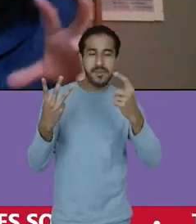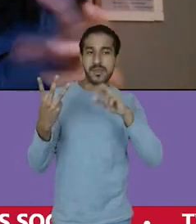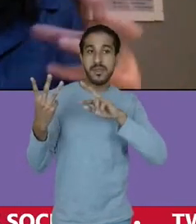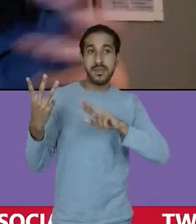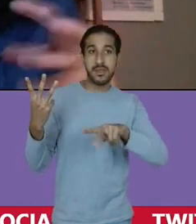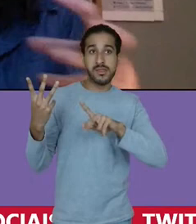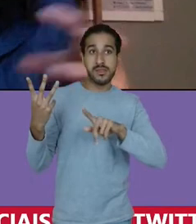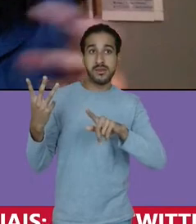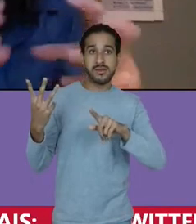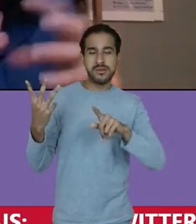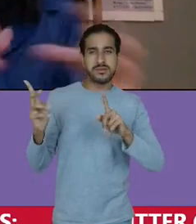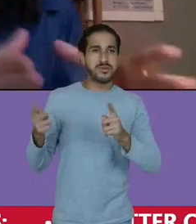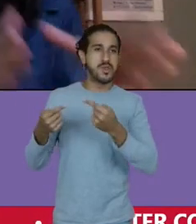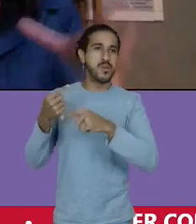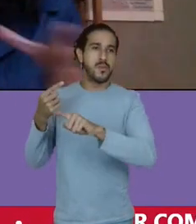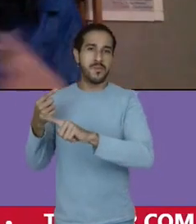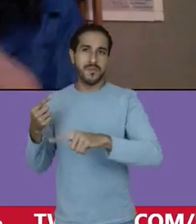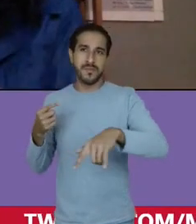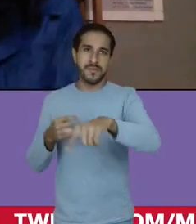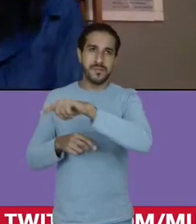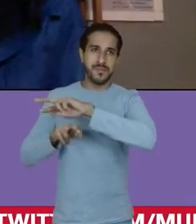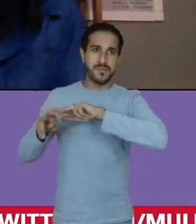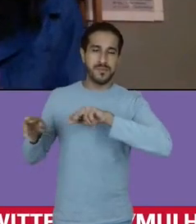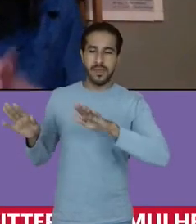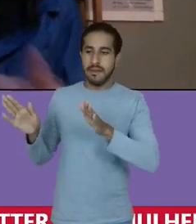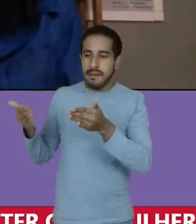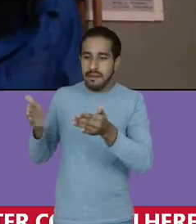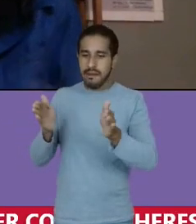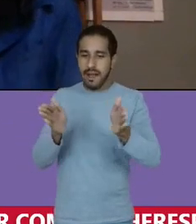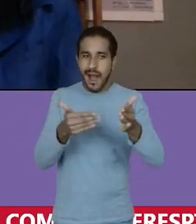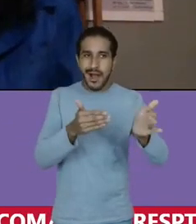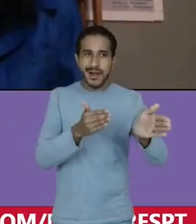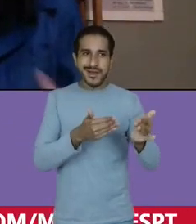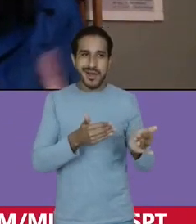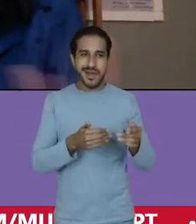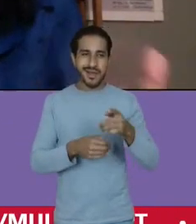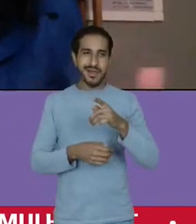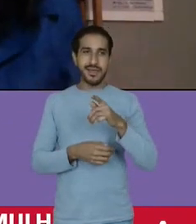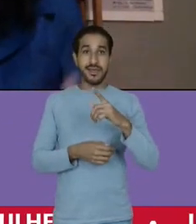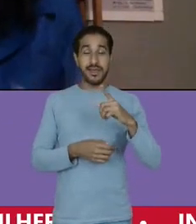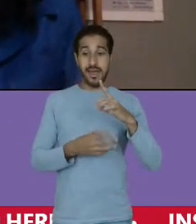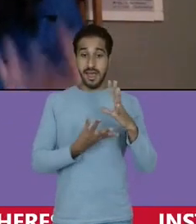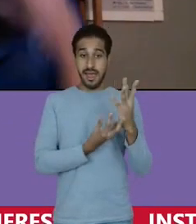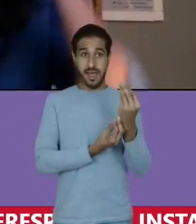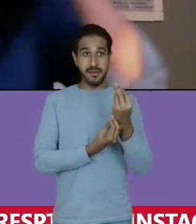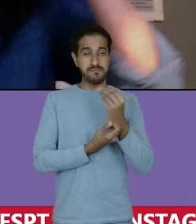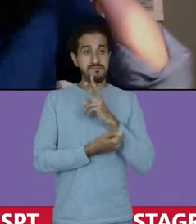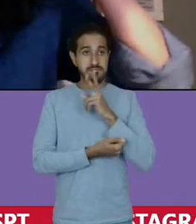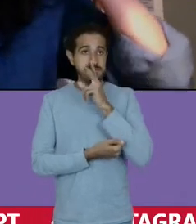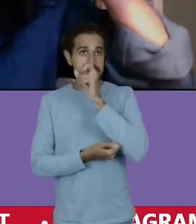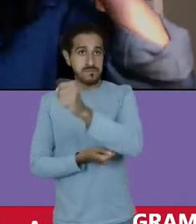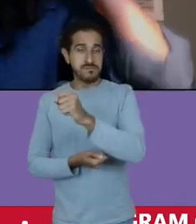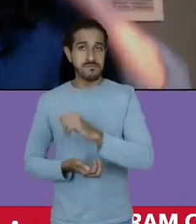é adequado a essas caixinhas, enfim, aonde a arte prevalece.